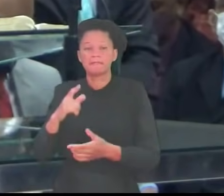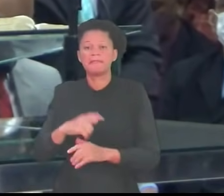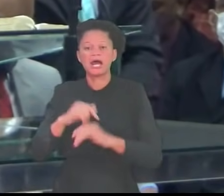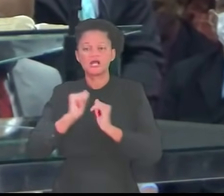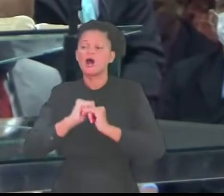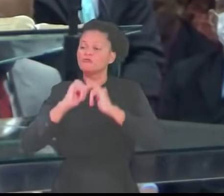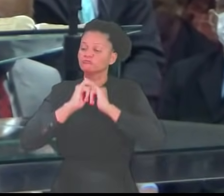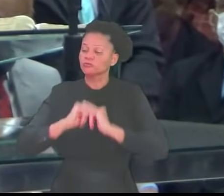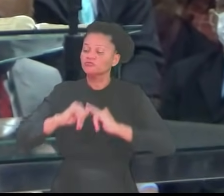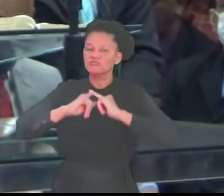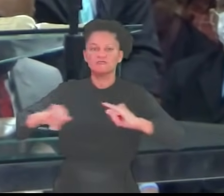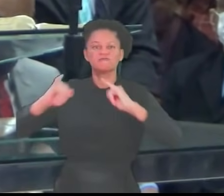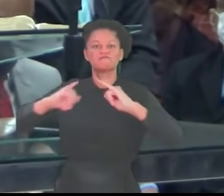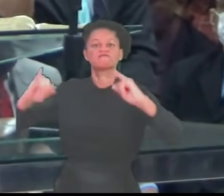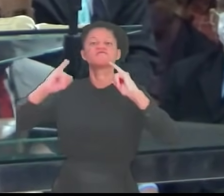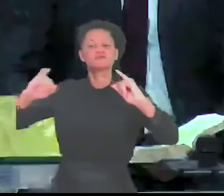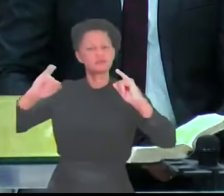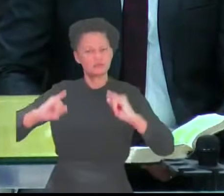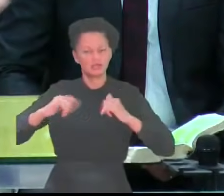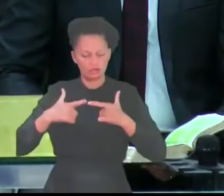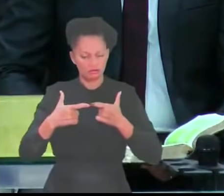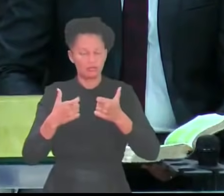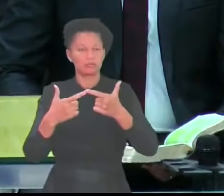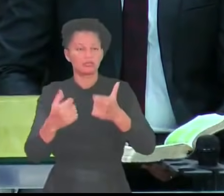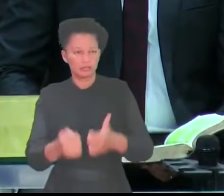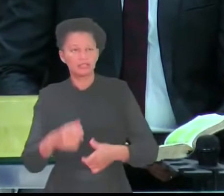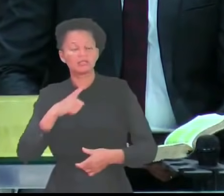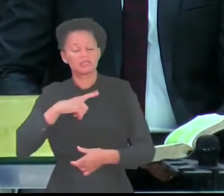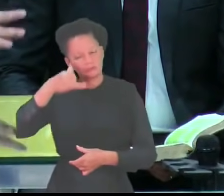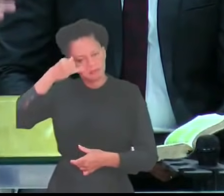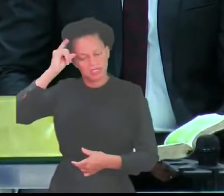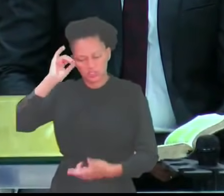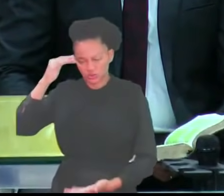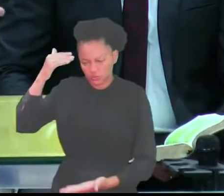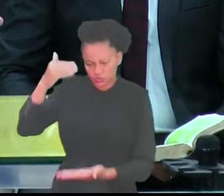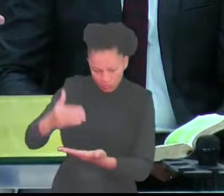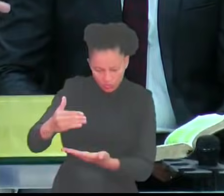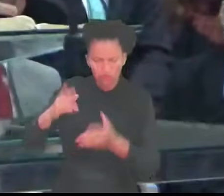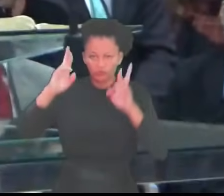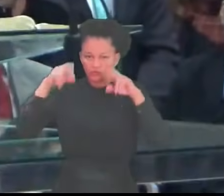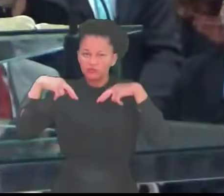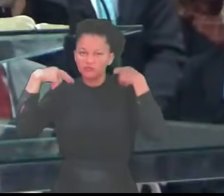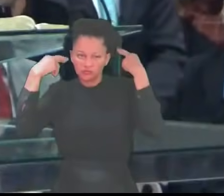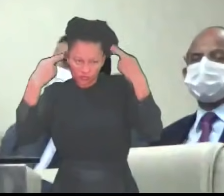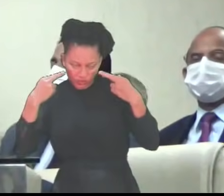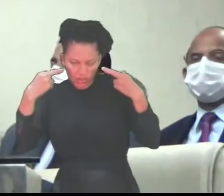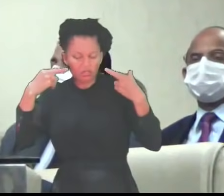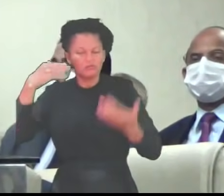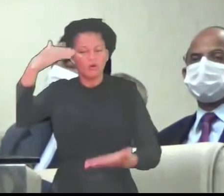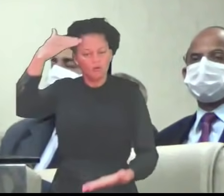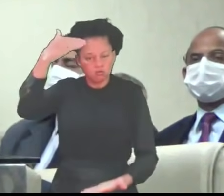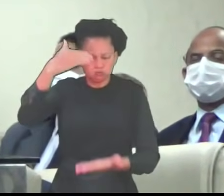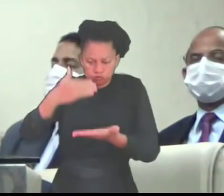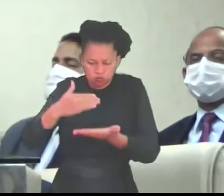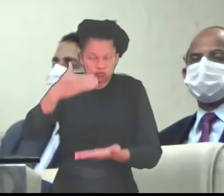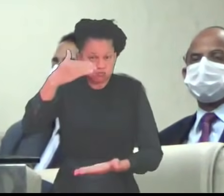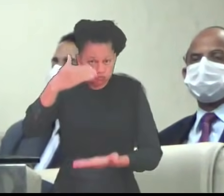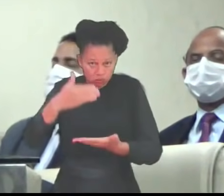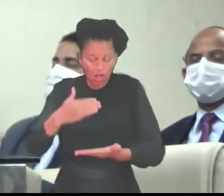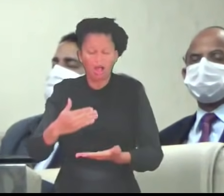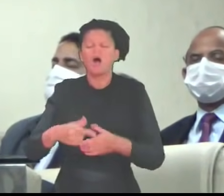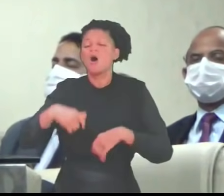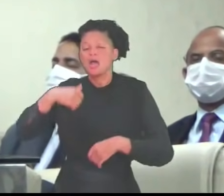guerra. Glória a Deus. Tem o gado miúdo e o gado grande. O gado miúdo é ovelhas e cabras e o gado grande são os bois.